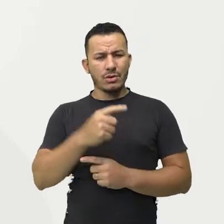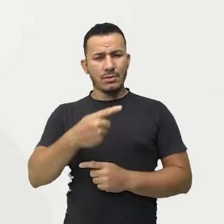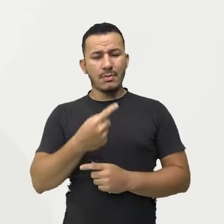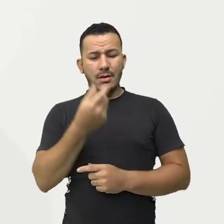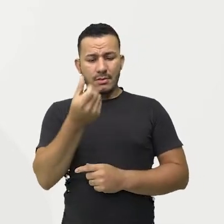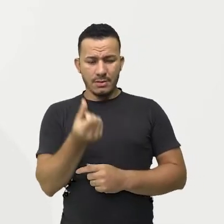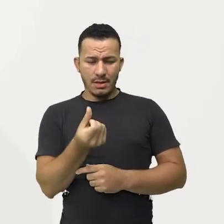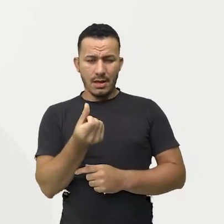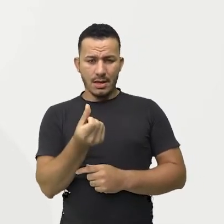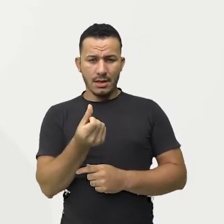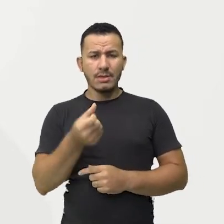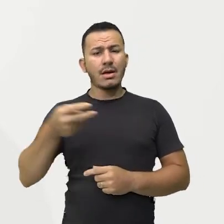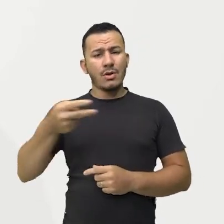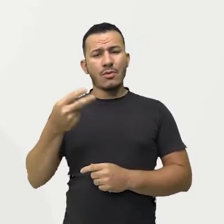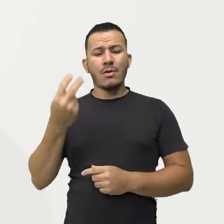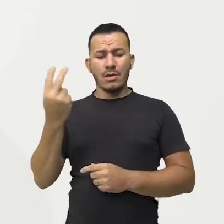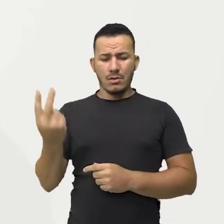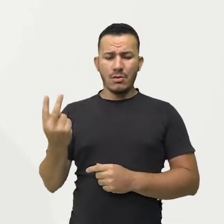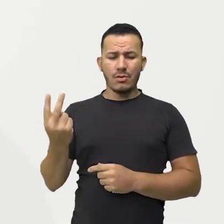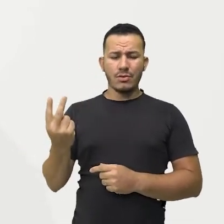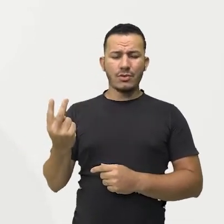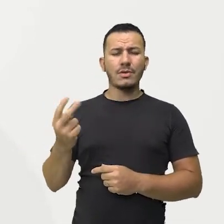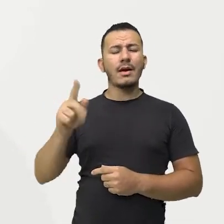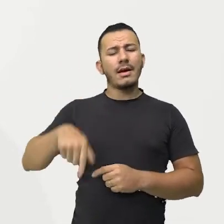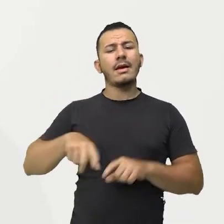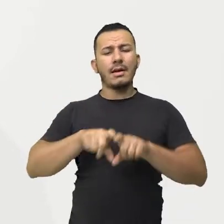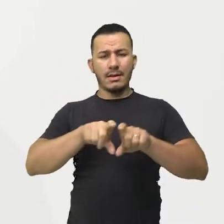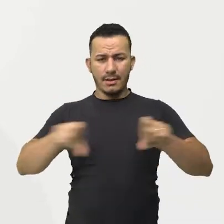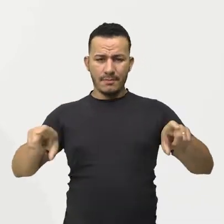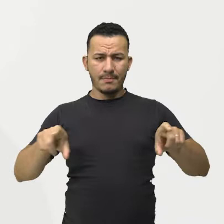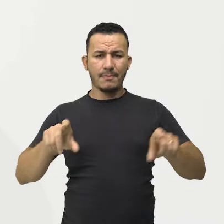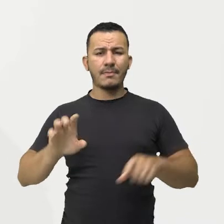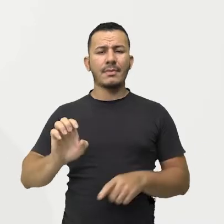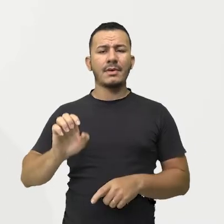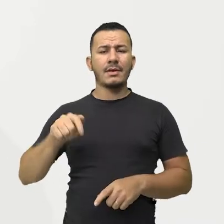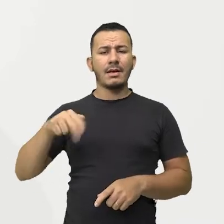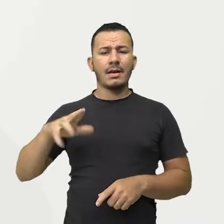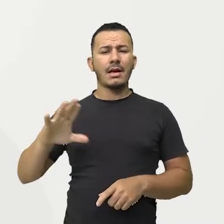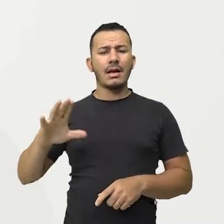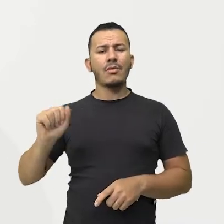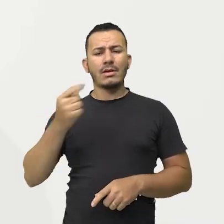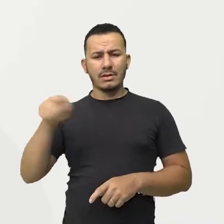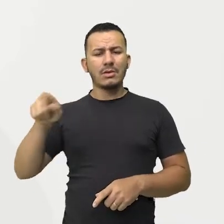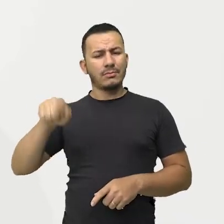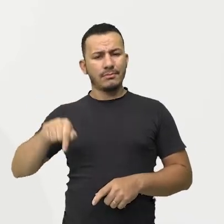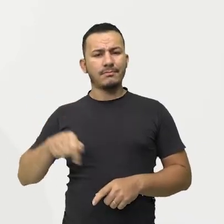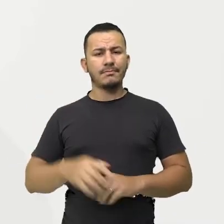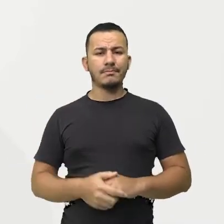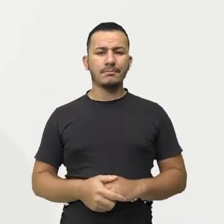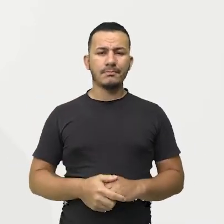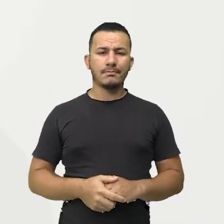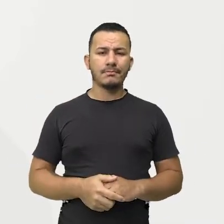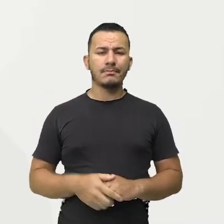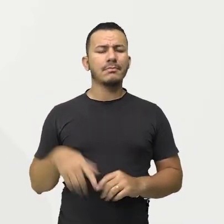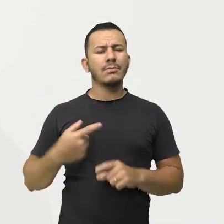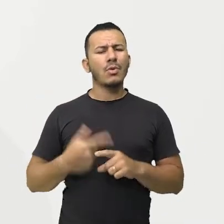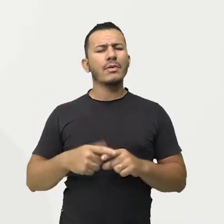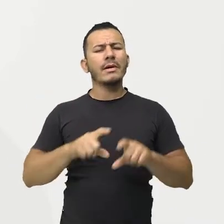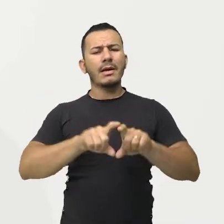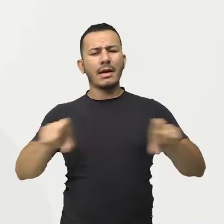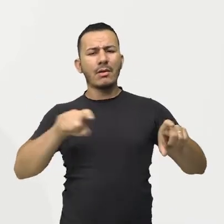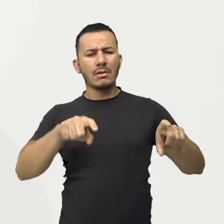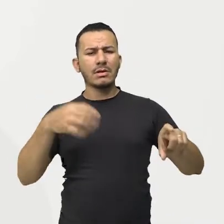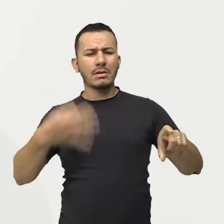2x menos 6 igual a 2 é uma equação. Só voltando. Por que é uma